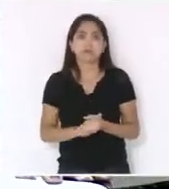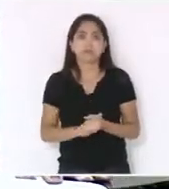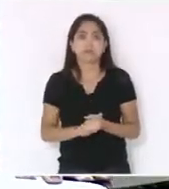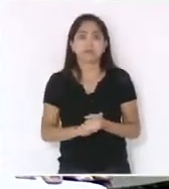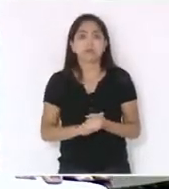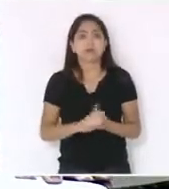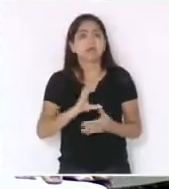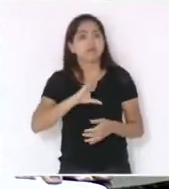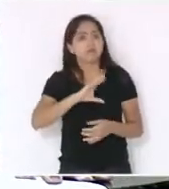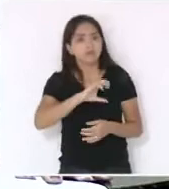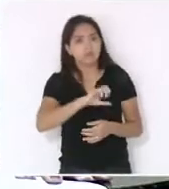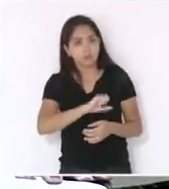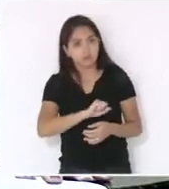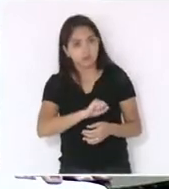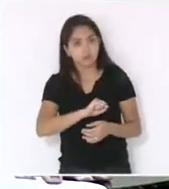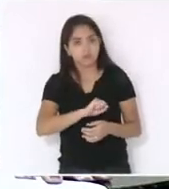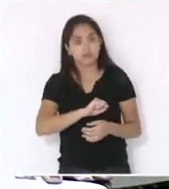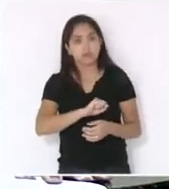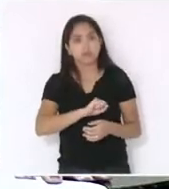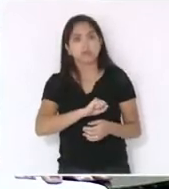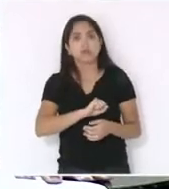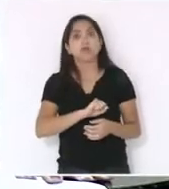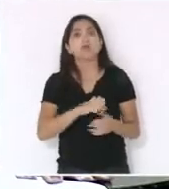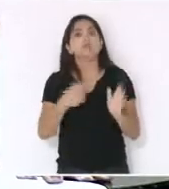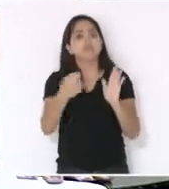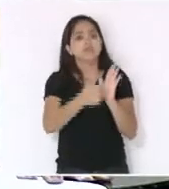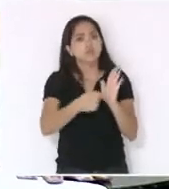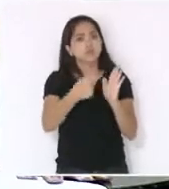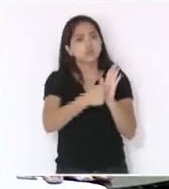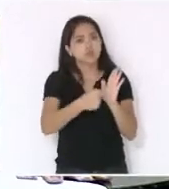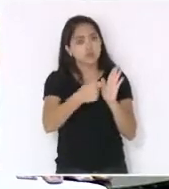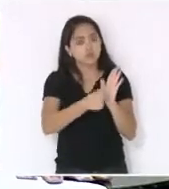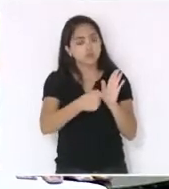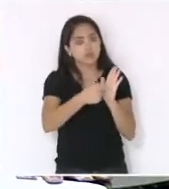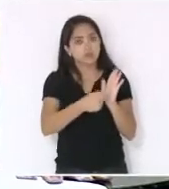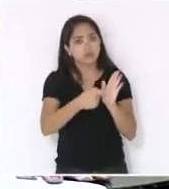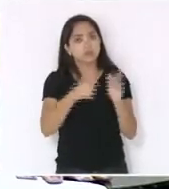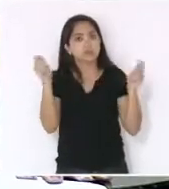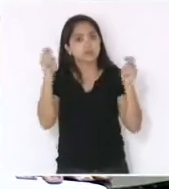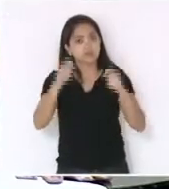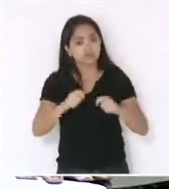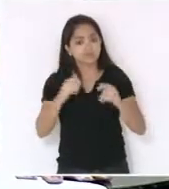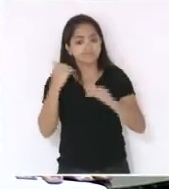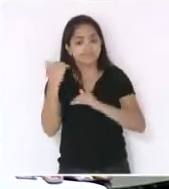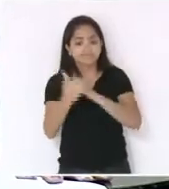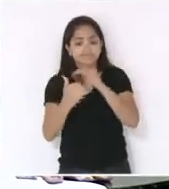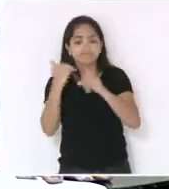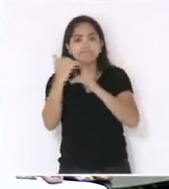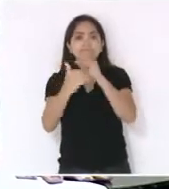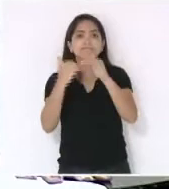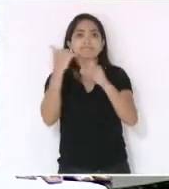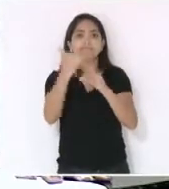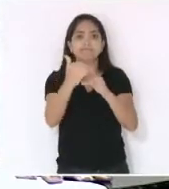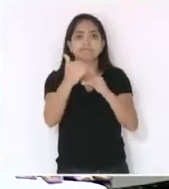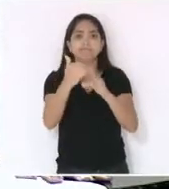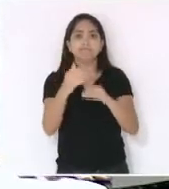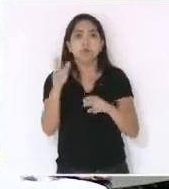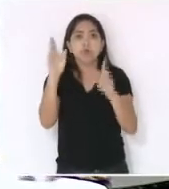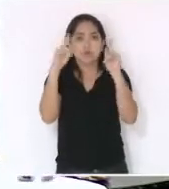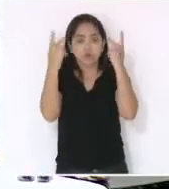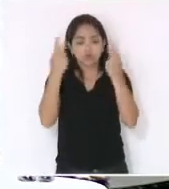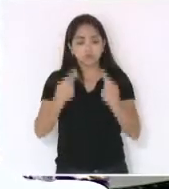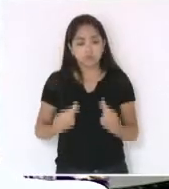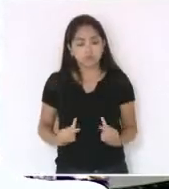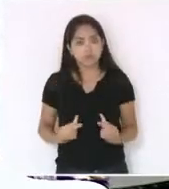amor. E lutamos para que tenham a mesma condição de se desenvolver como ser humano e como